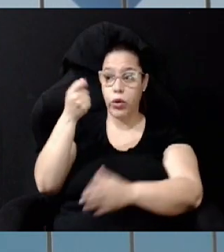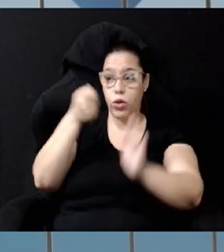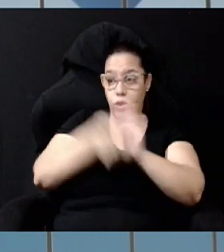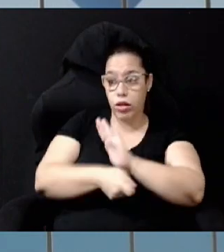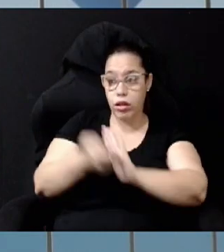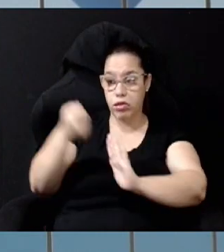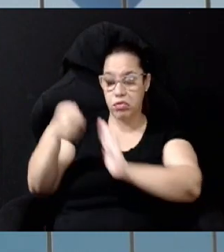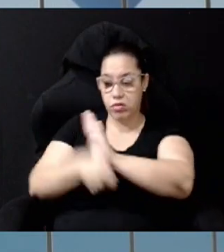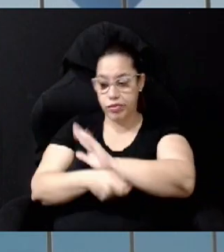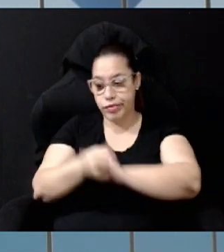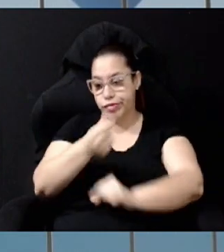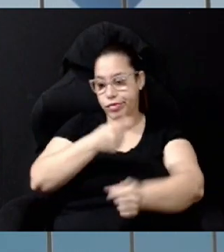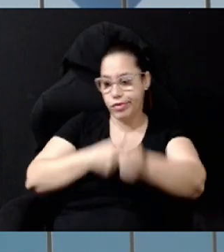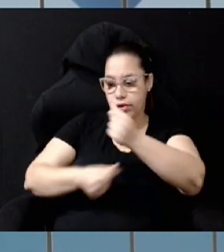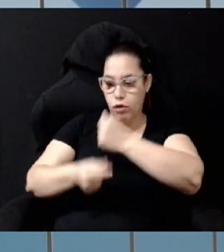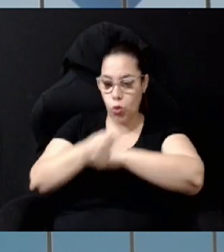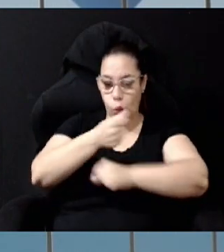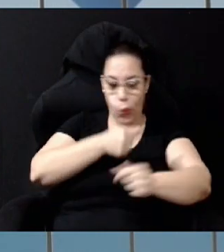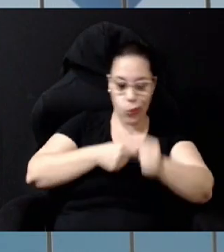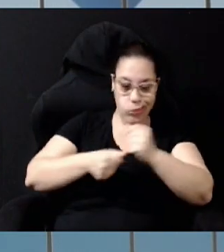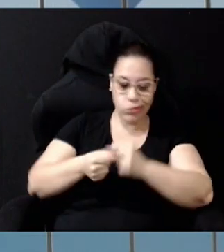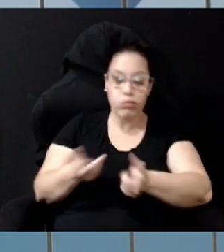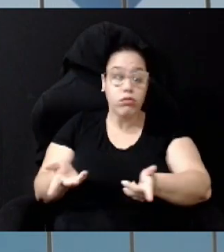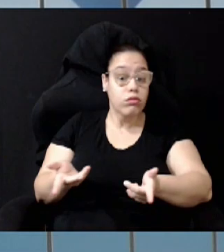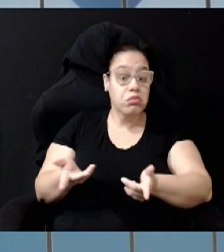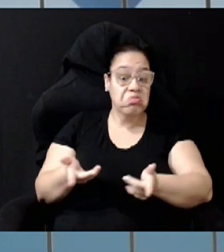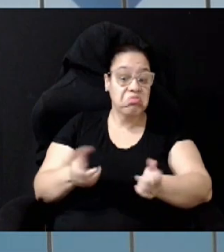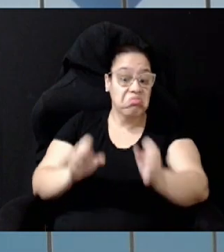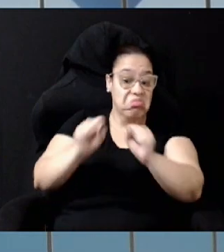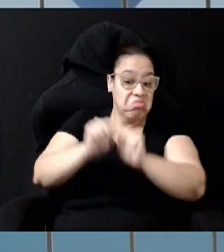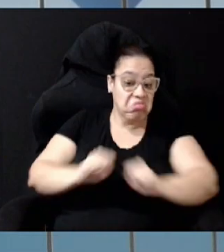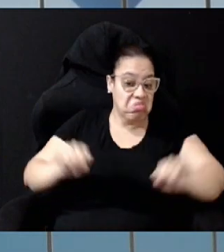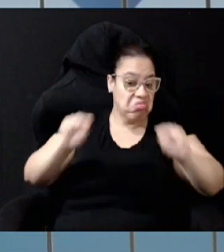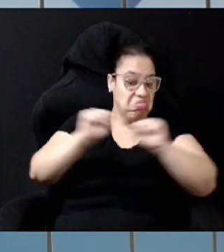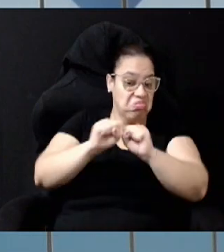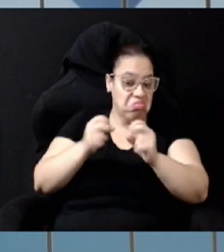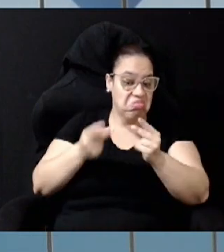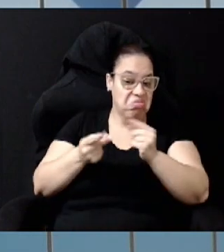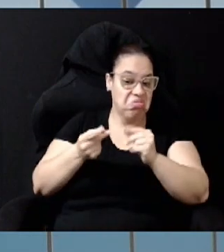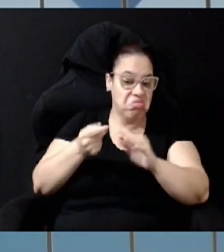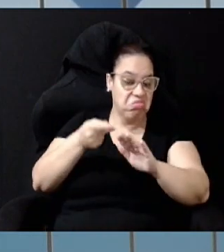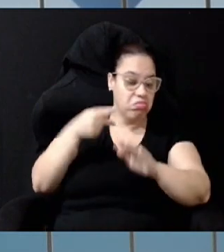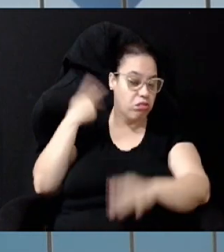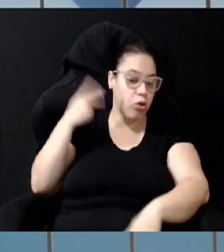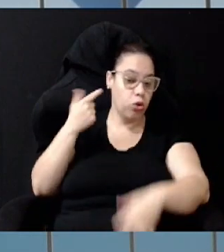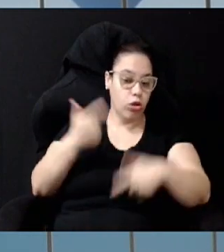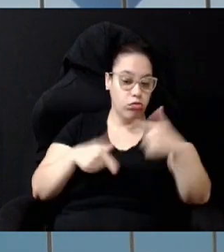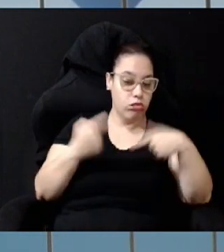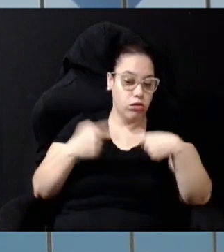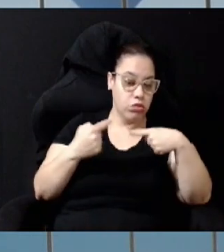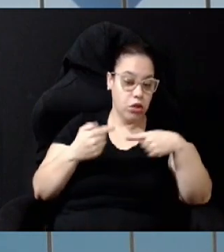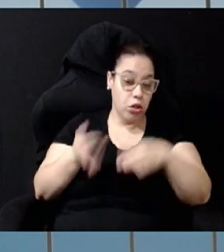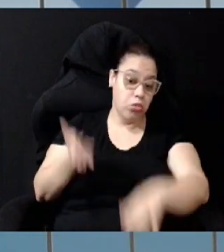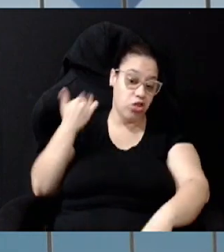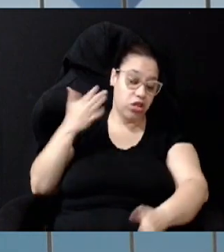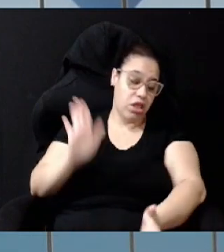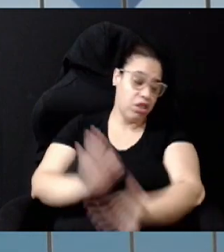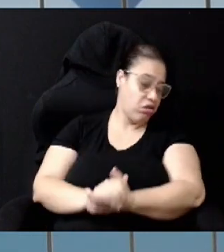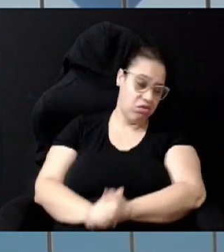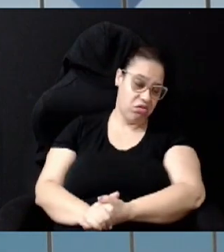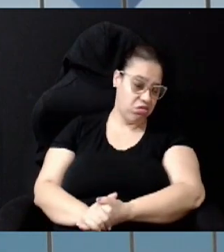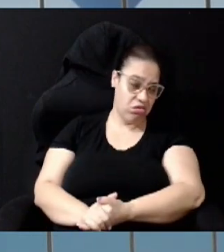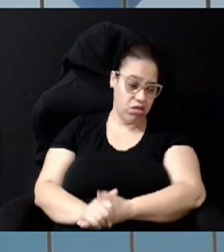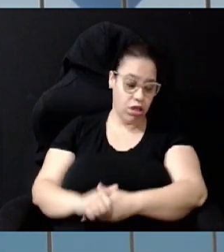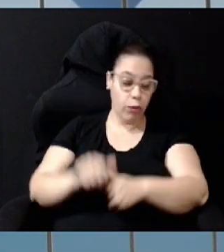sendo gerada e eu tenho um sistema político, financeiro, econômico por detrás disso. Então, para eu mudar esse